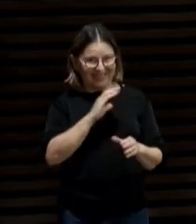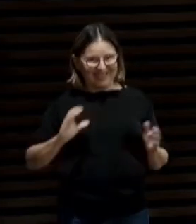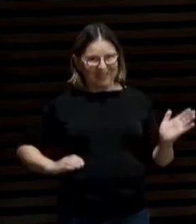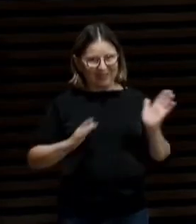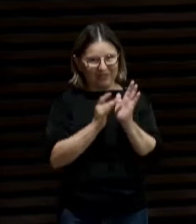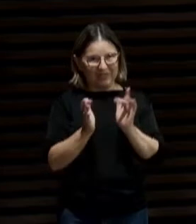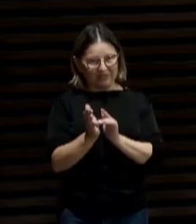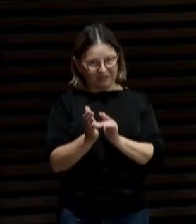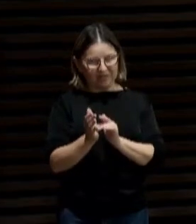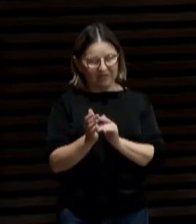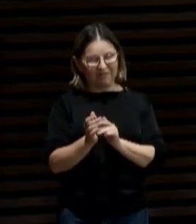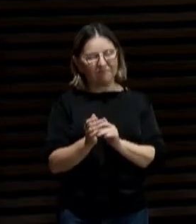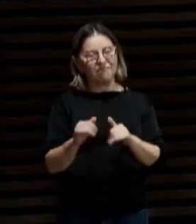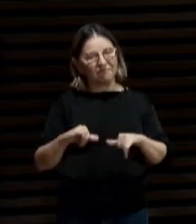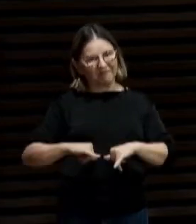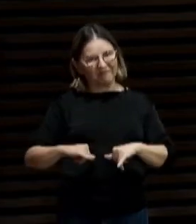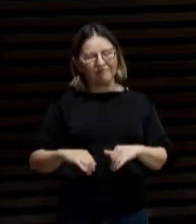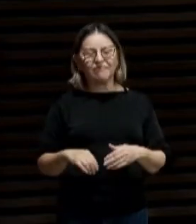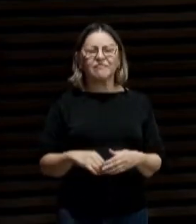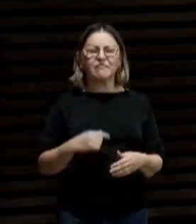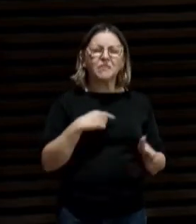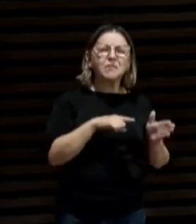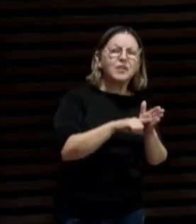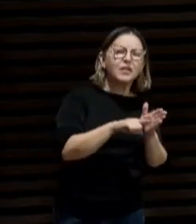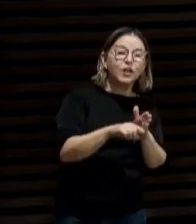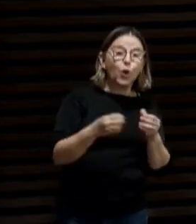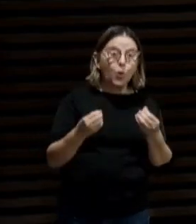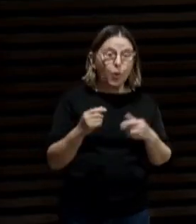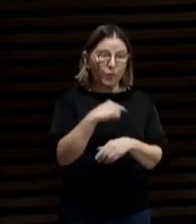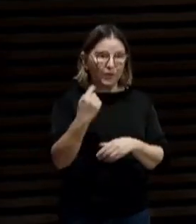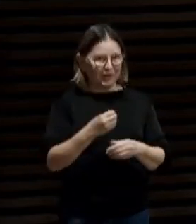E aí, amados, a minha pergunta é: como nós podemos viver